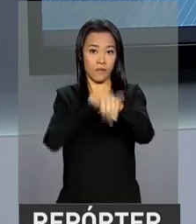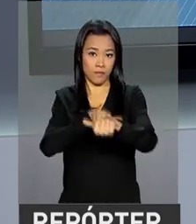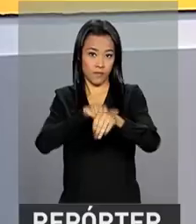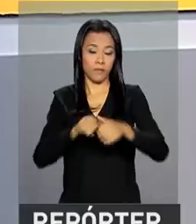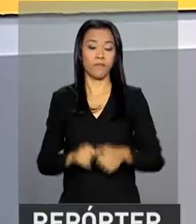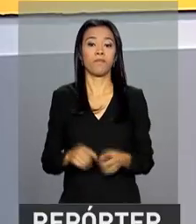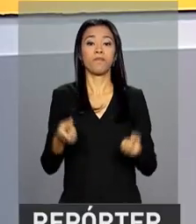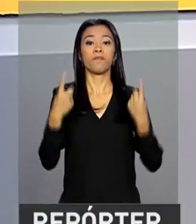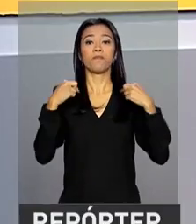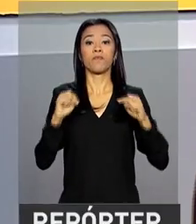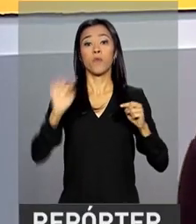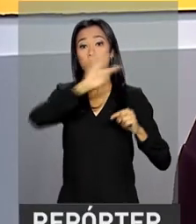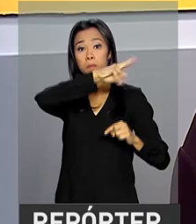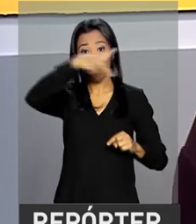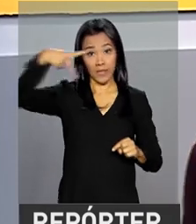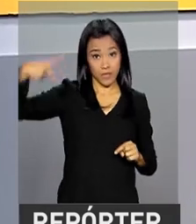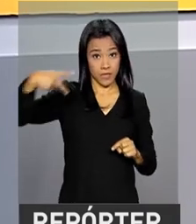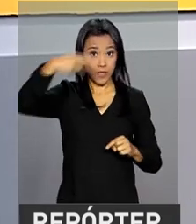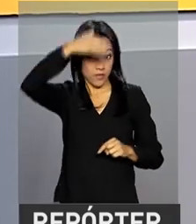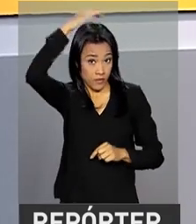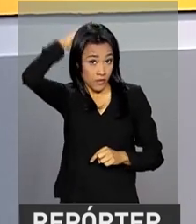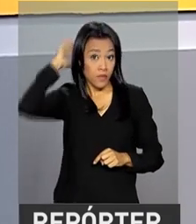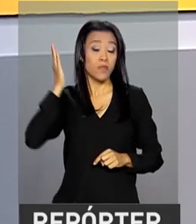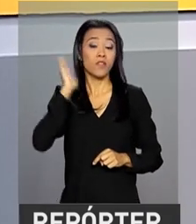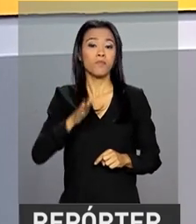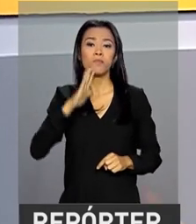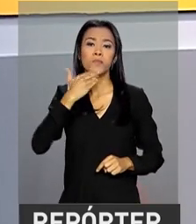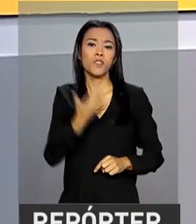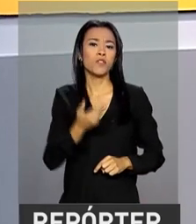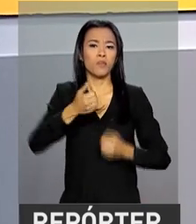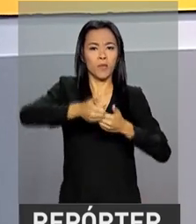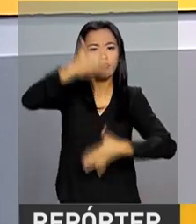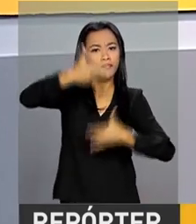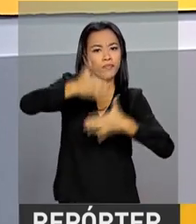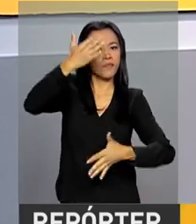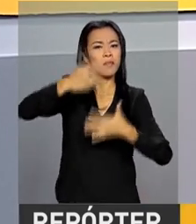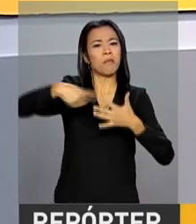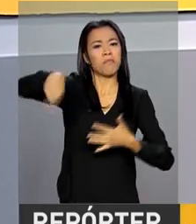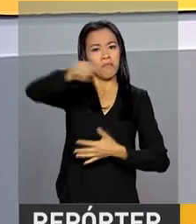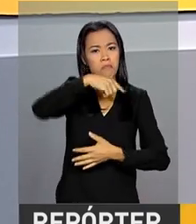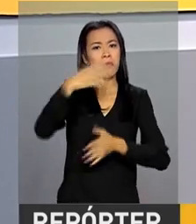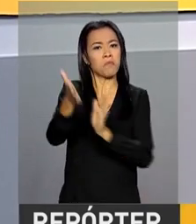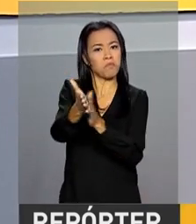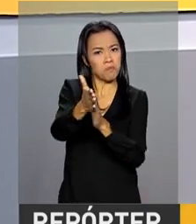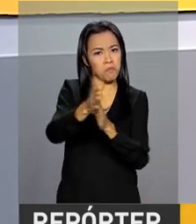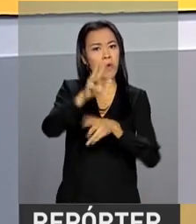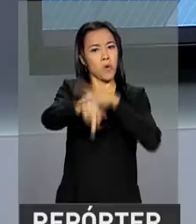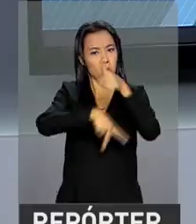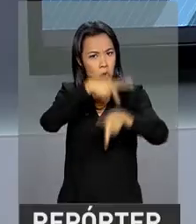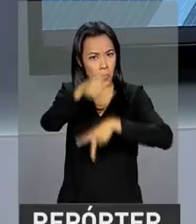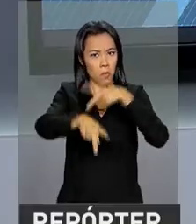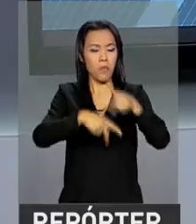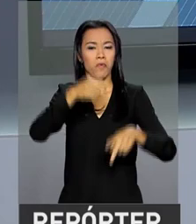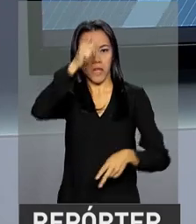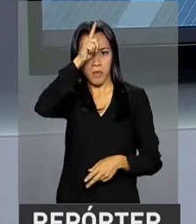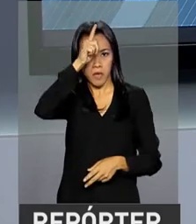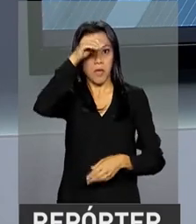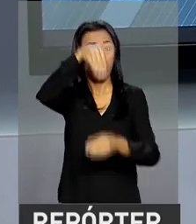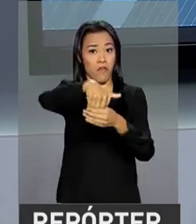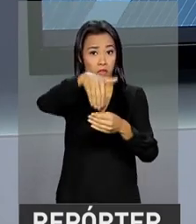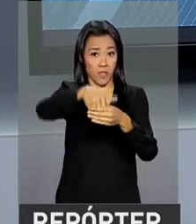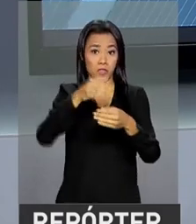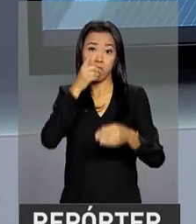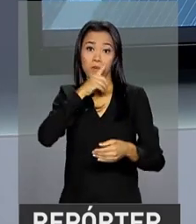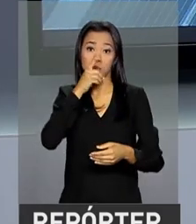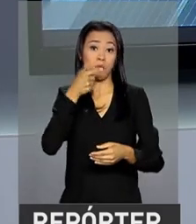o presidente michel temer felicitou pelas redes sociais o povo alemão pelas eleições deste domingo e quem traz as informações ao